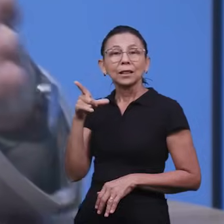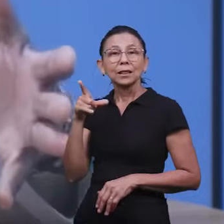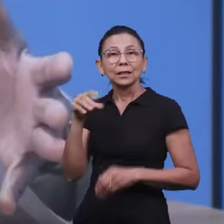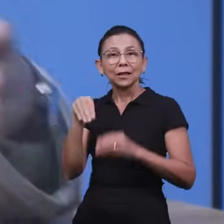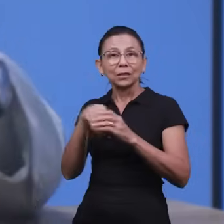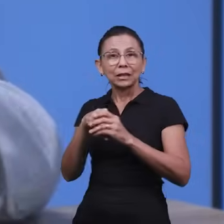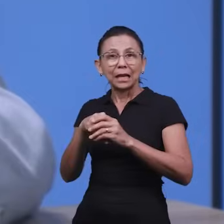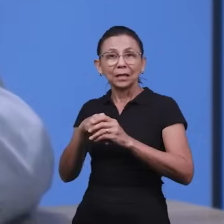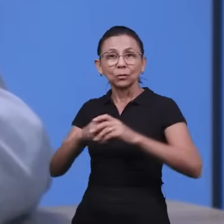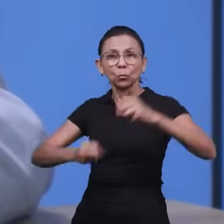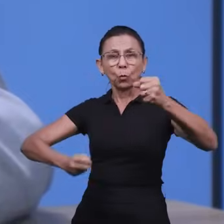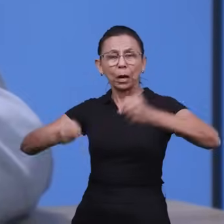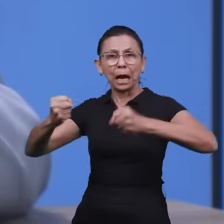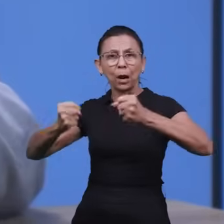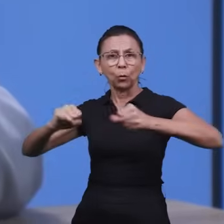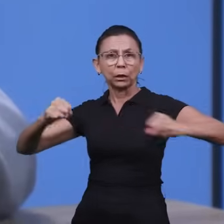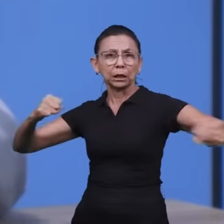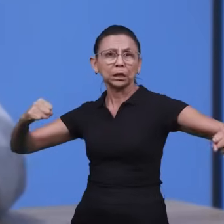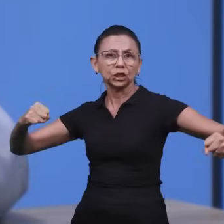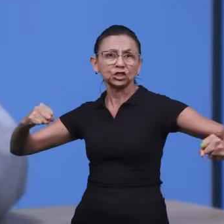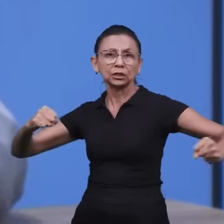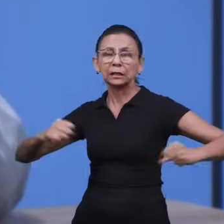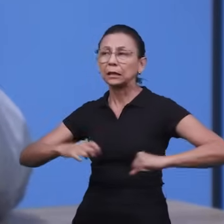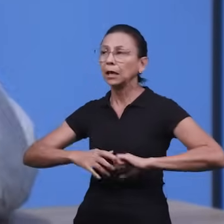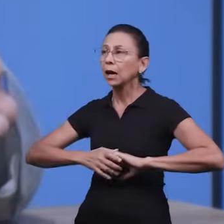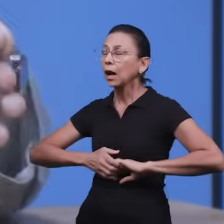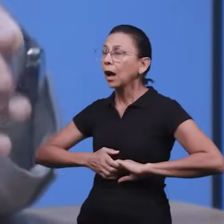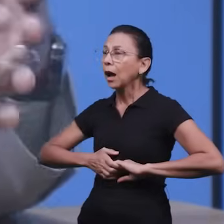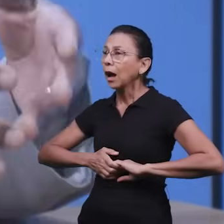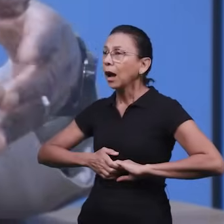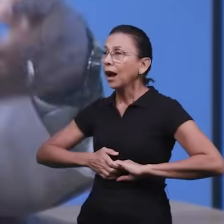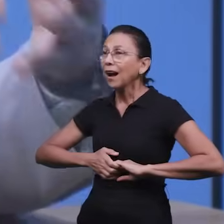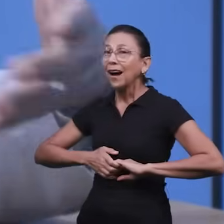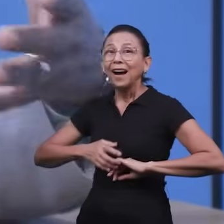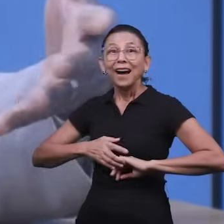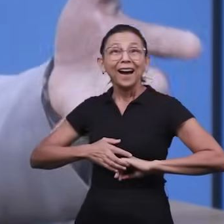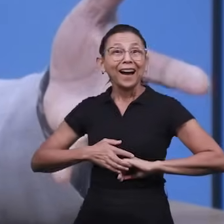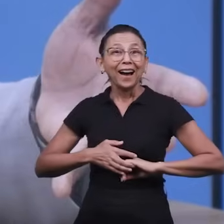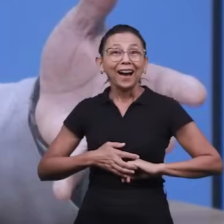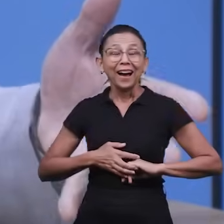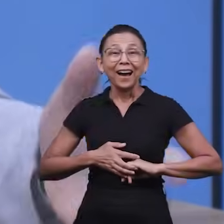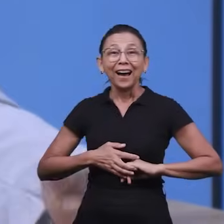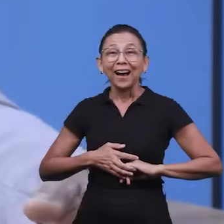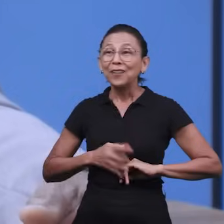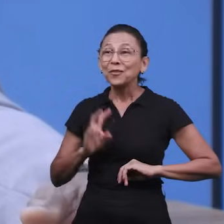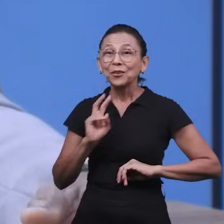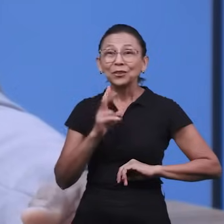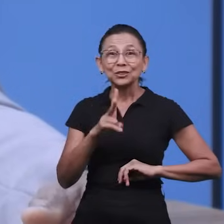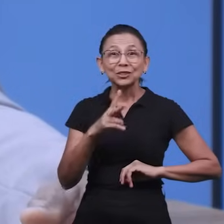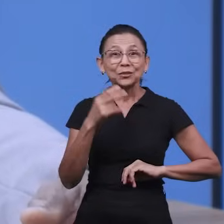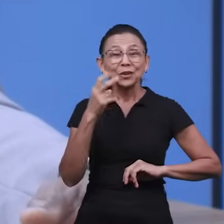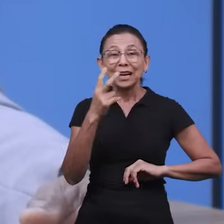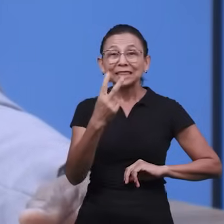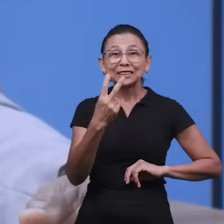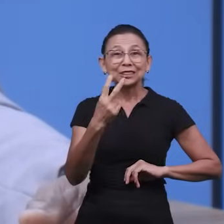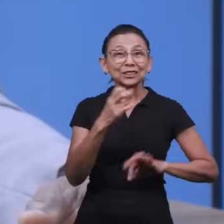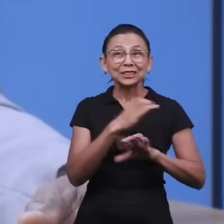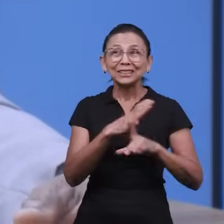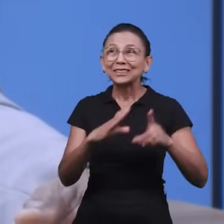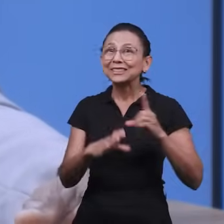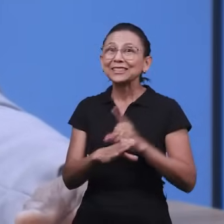aquilo alegrou ela, porque ela disse assim, então agora eu vou poder continuar assistindo os cultos. Aí ela